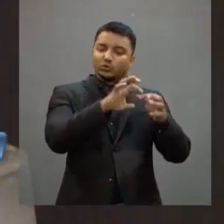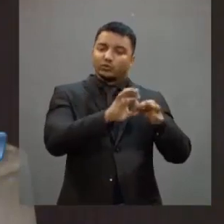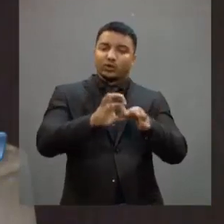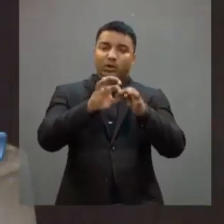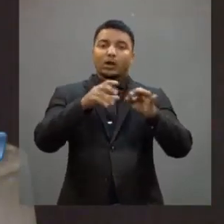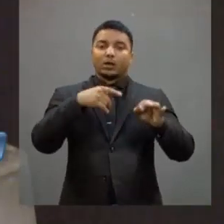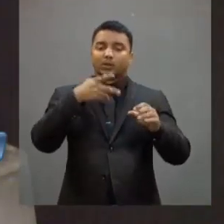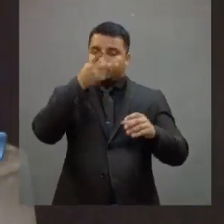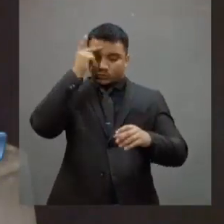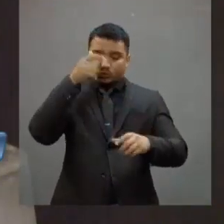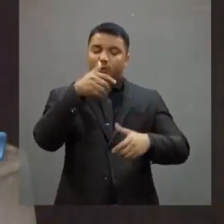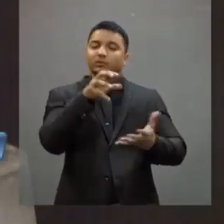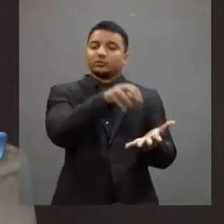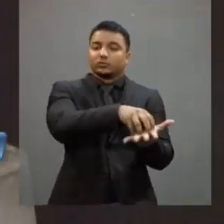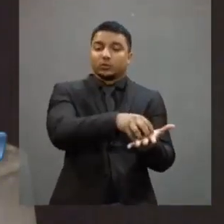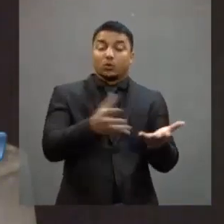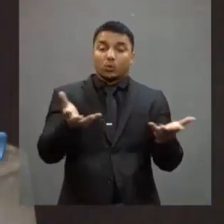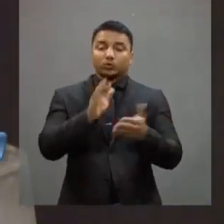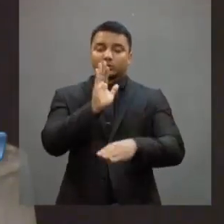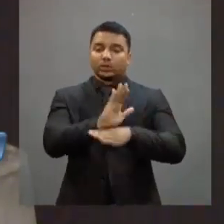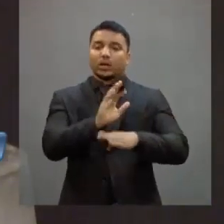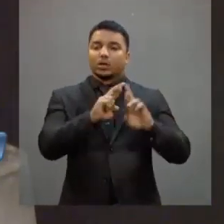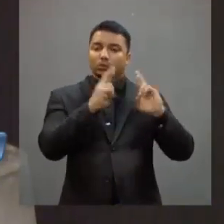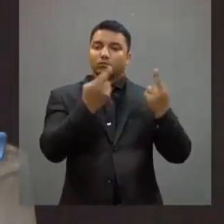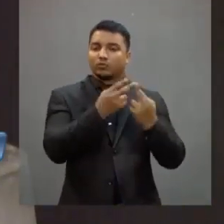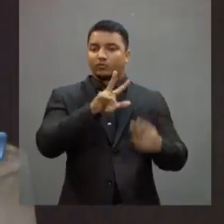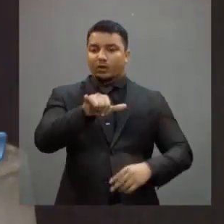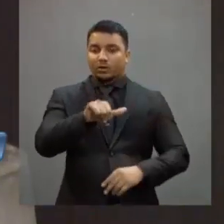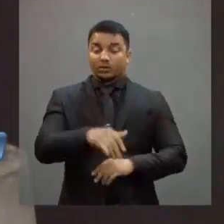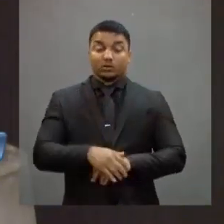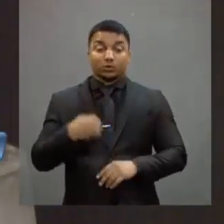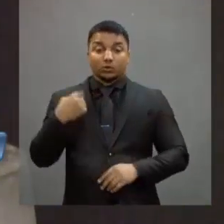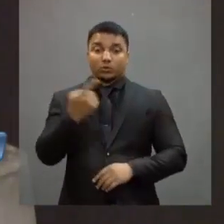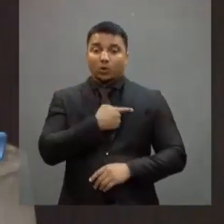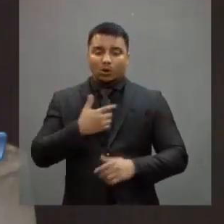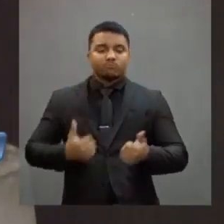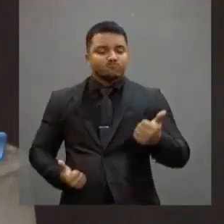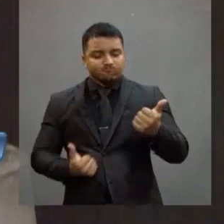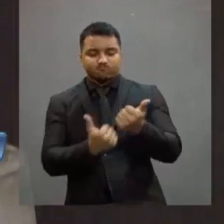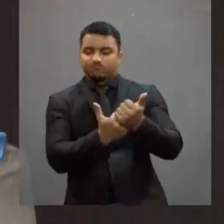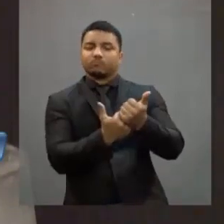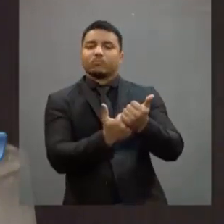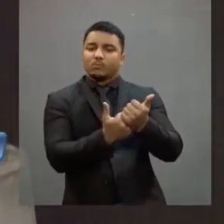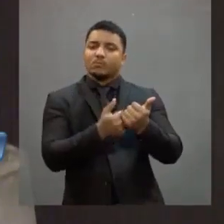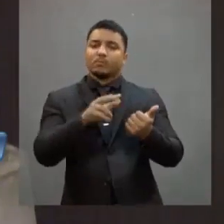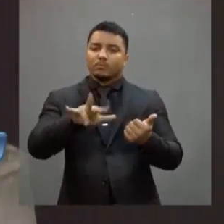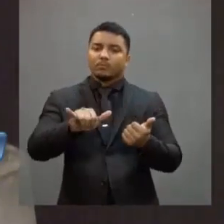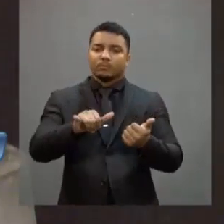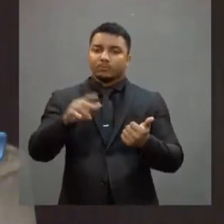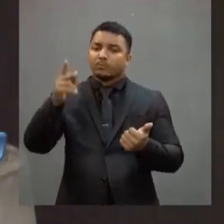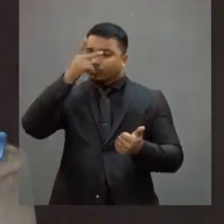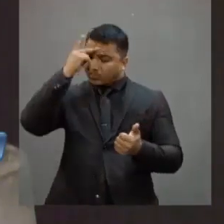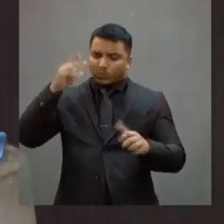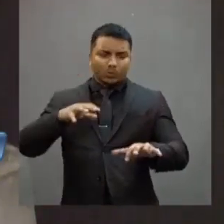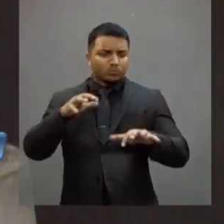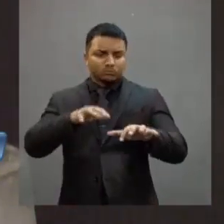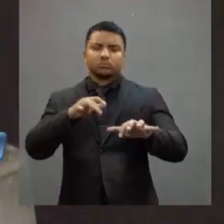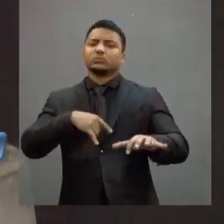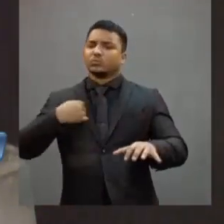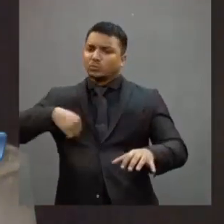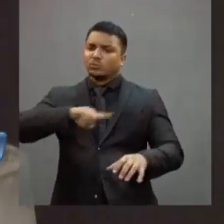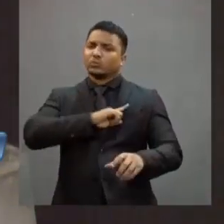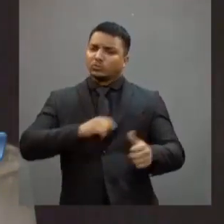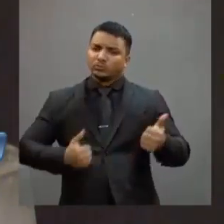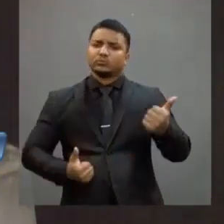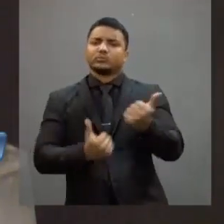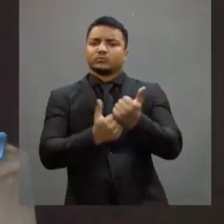hoje à tarde. Eu quero dizer que o nosso mandato acolherá todas essas manifestações de servidores,